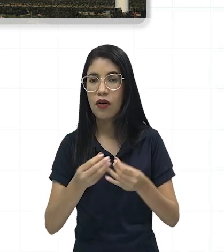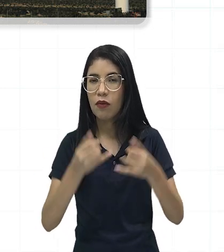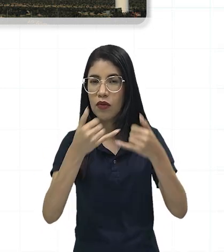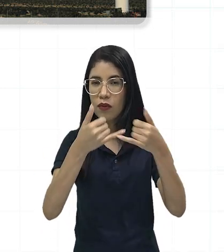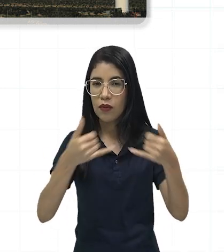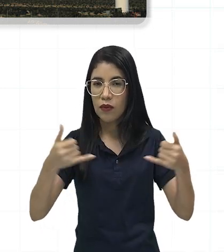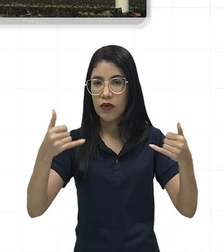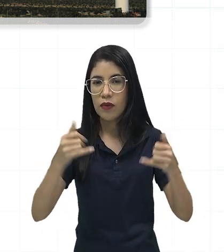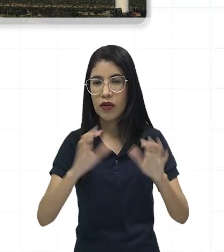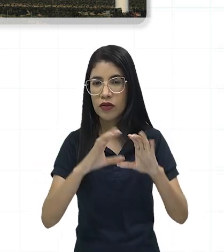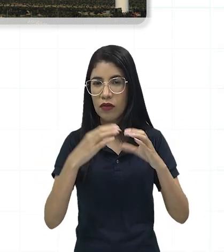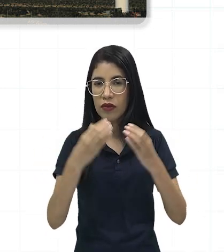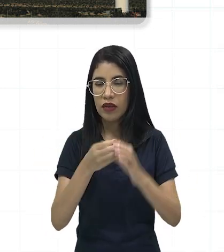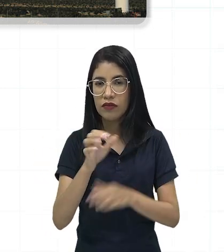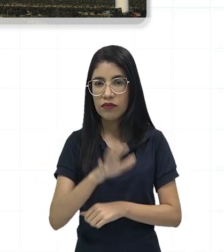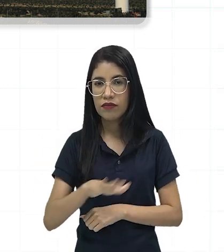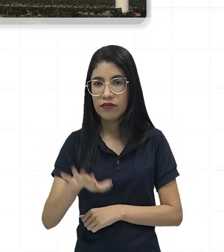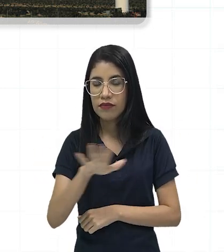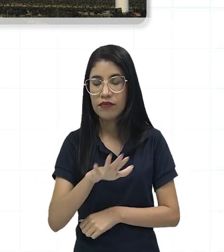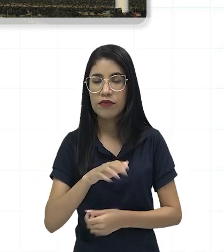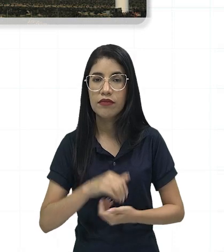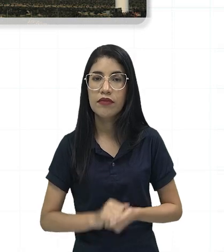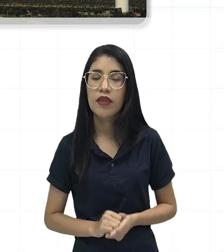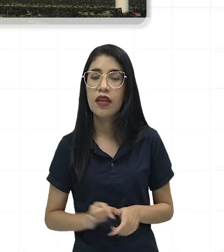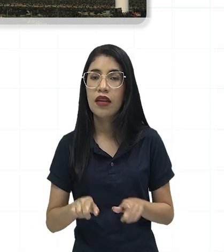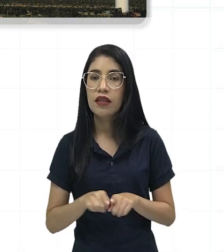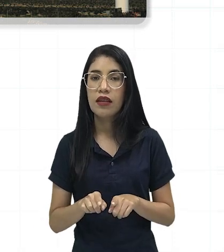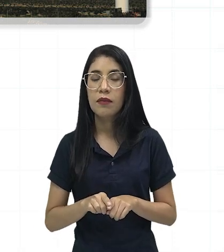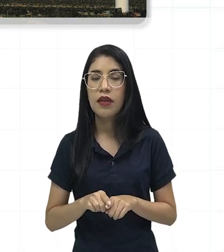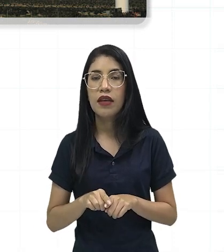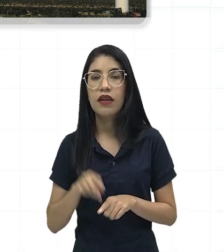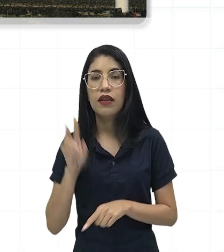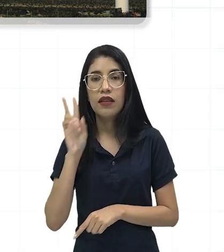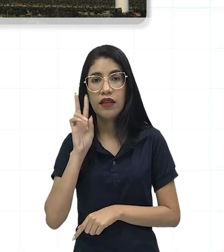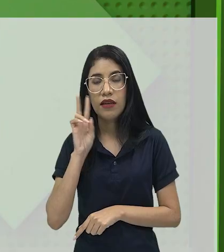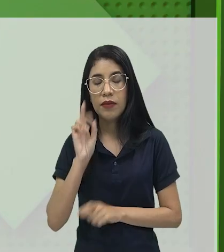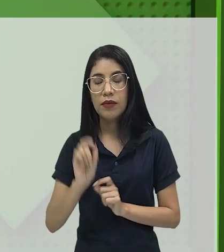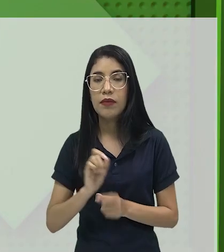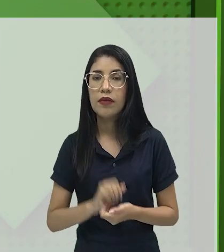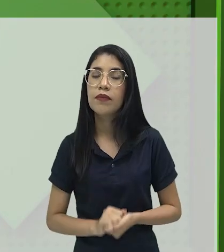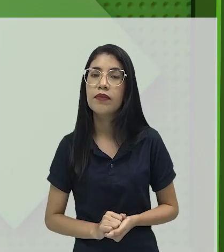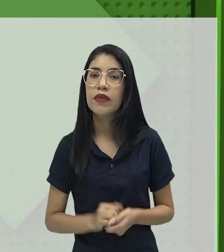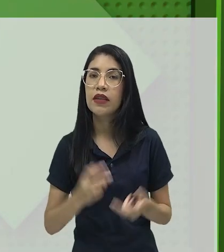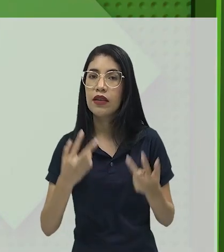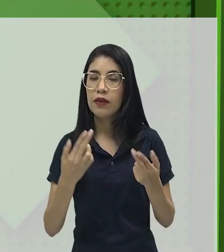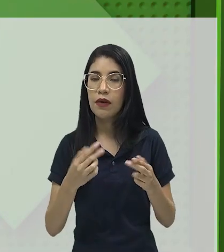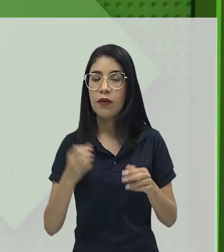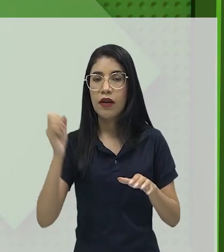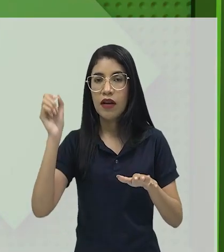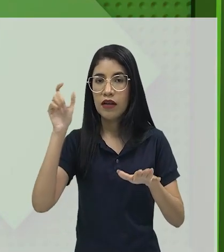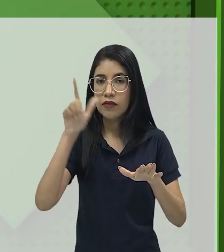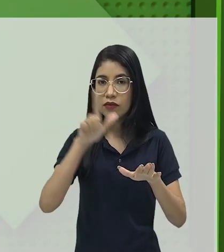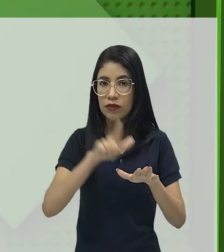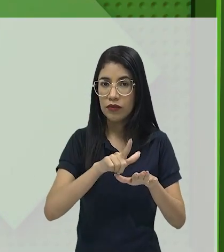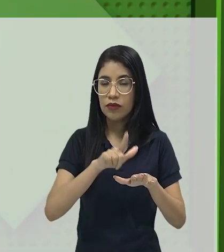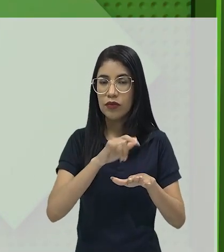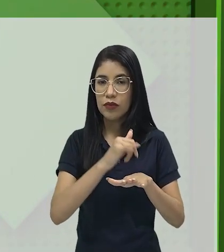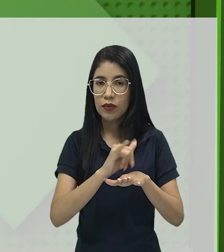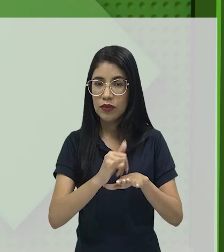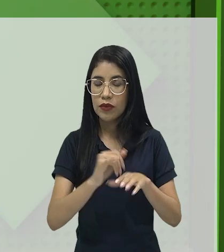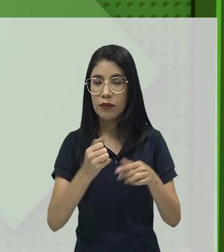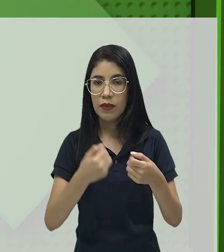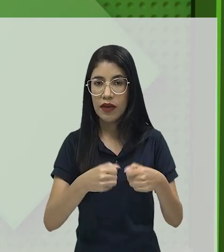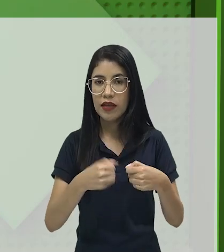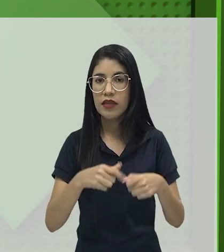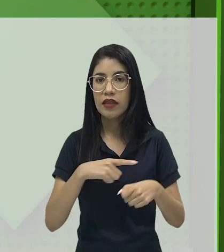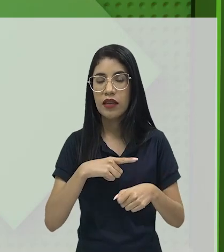para as comunidades. É importante a gente lembrar também que, assim como a energia solar, é necessário